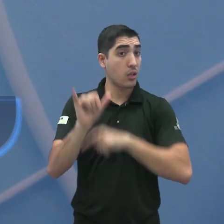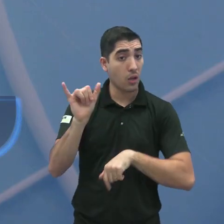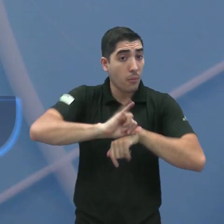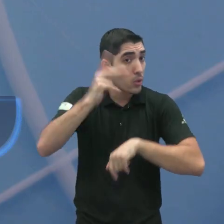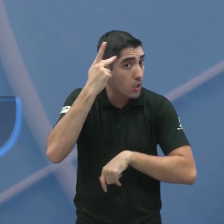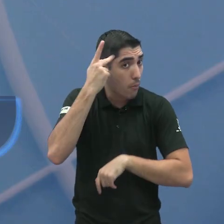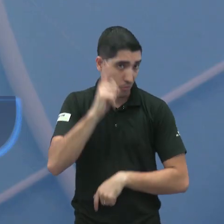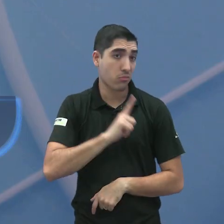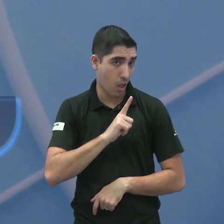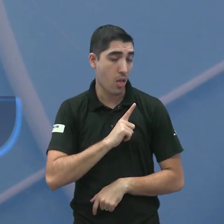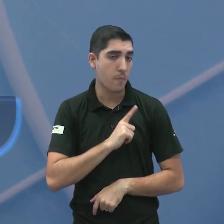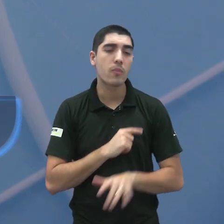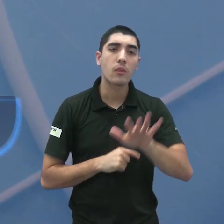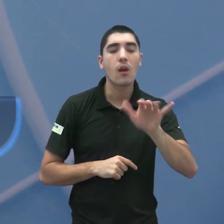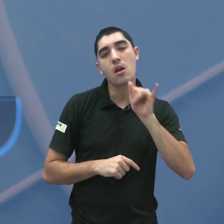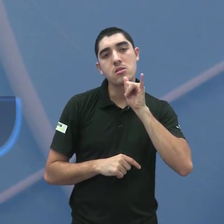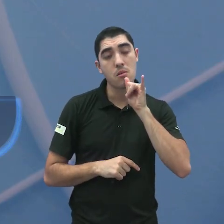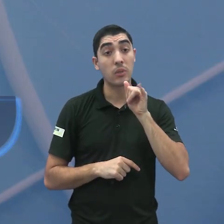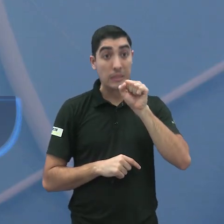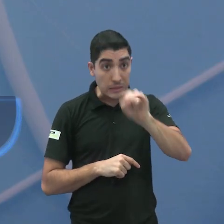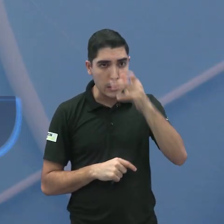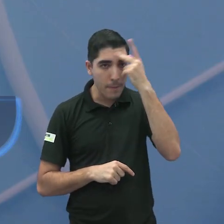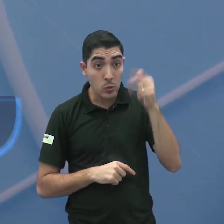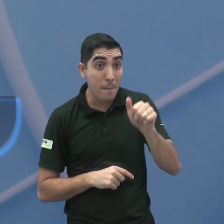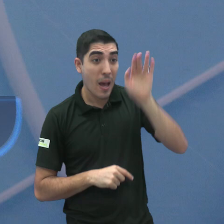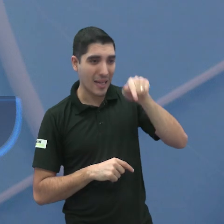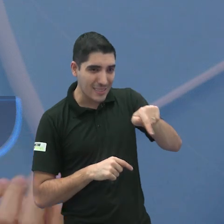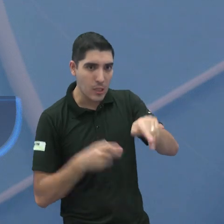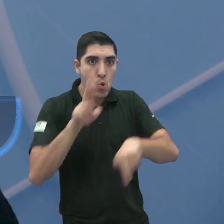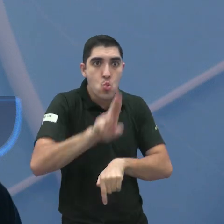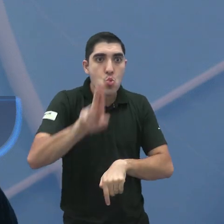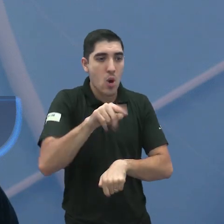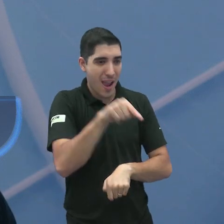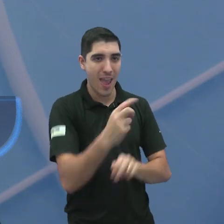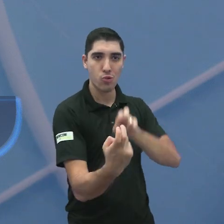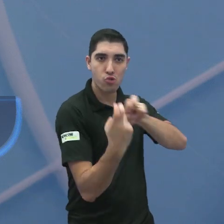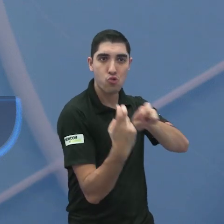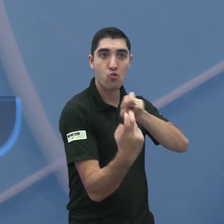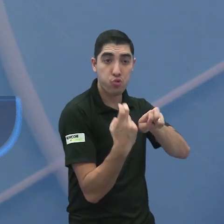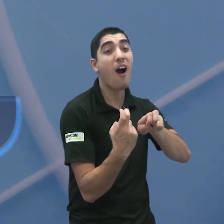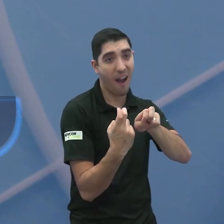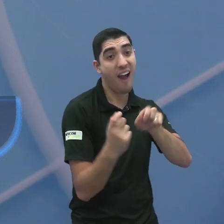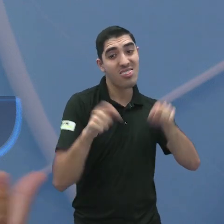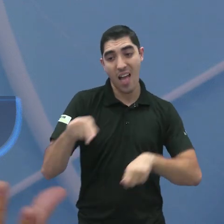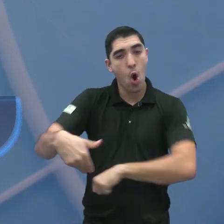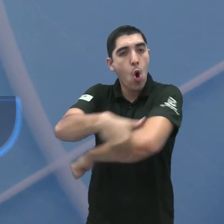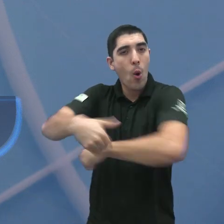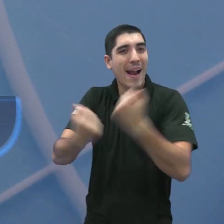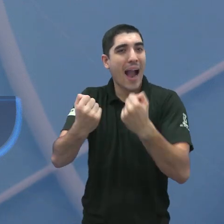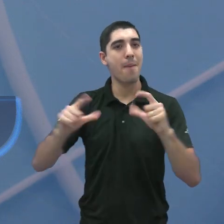que você conseguir transportar muito mais gente pela ferrovia, você vai liberar as ruas, eu acho que